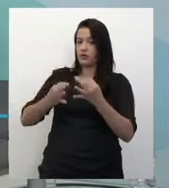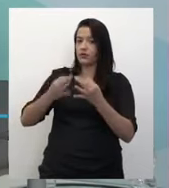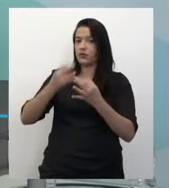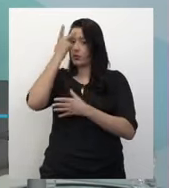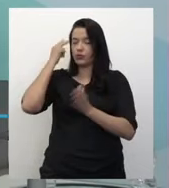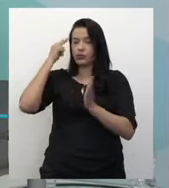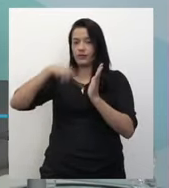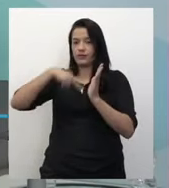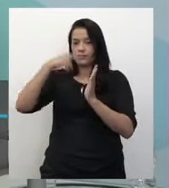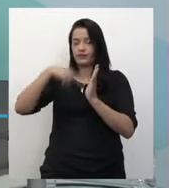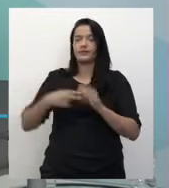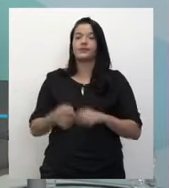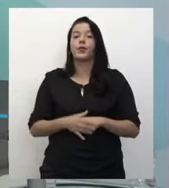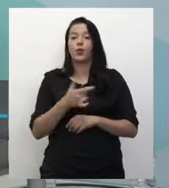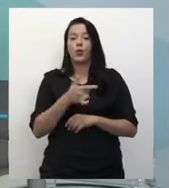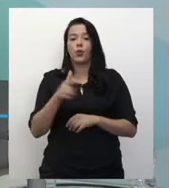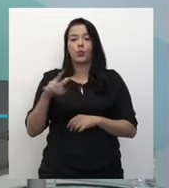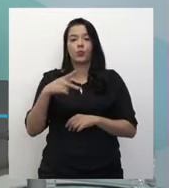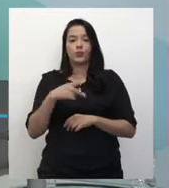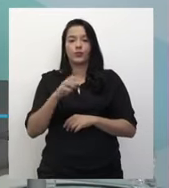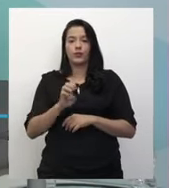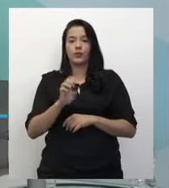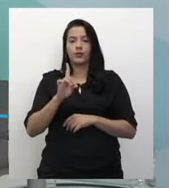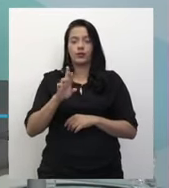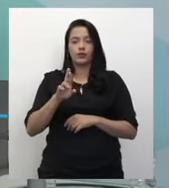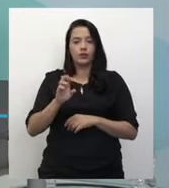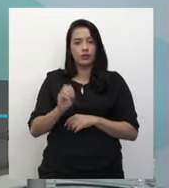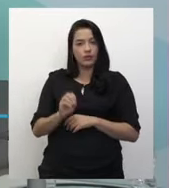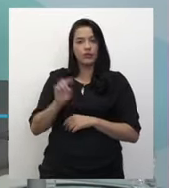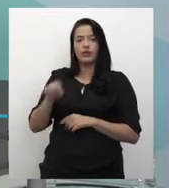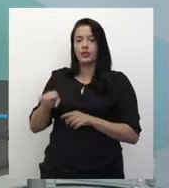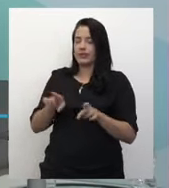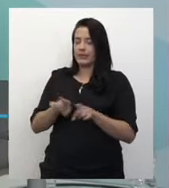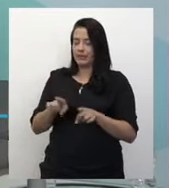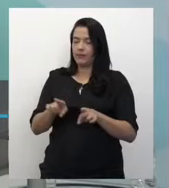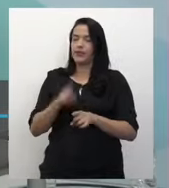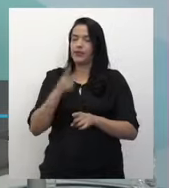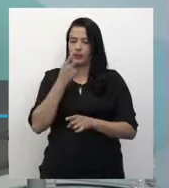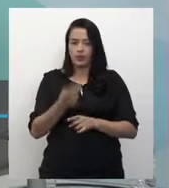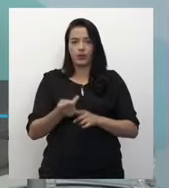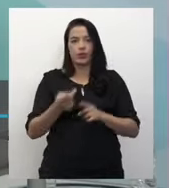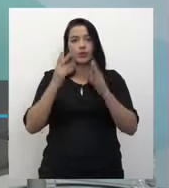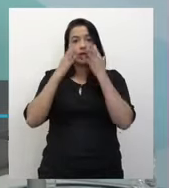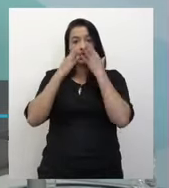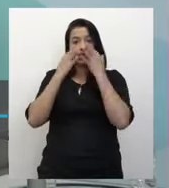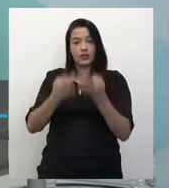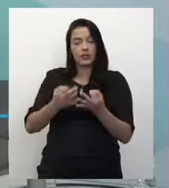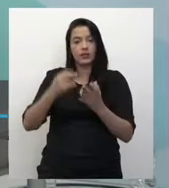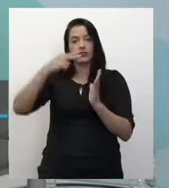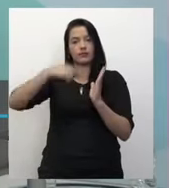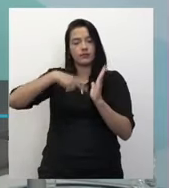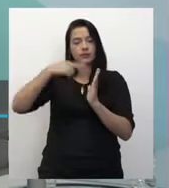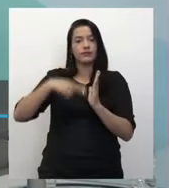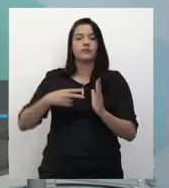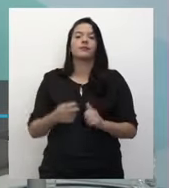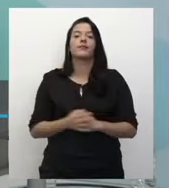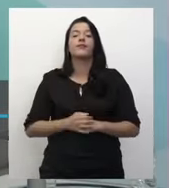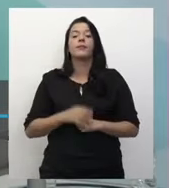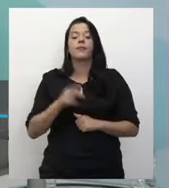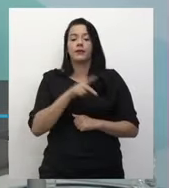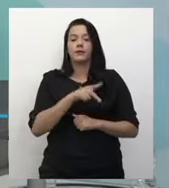Henrique da Pro Rosilda também. Chamar a atenção do leitor. A Mariana da Pro Gisele, a